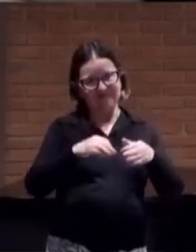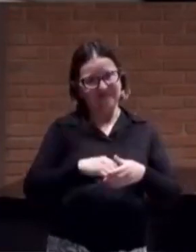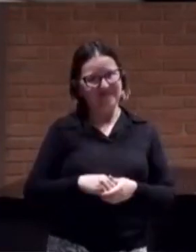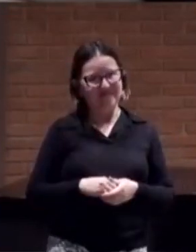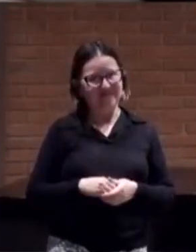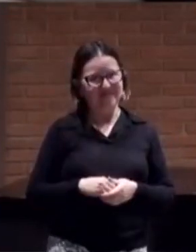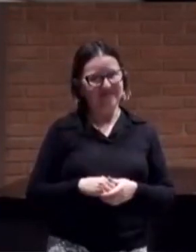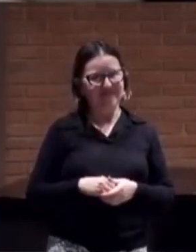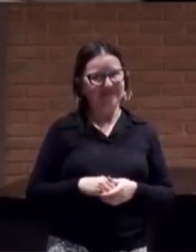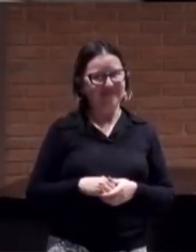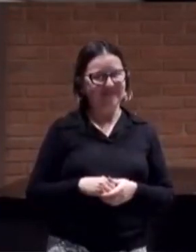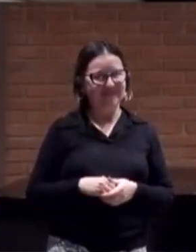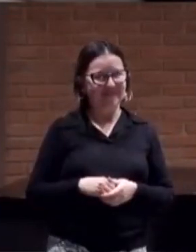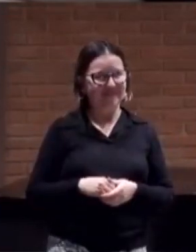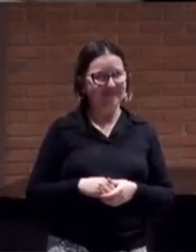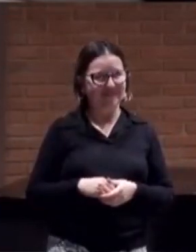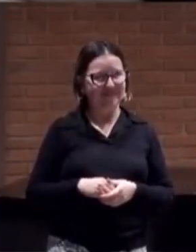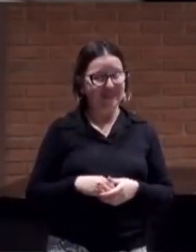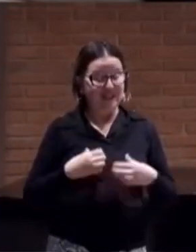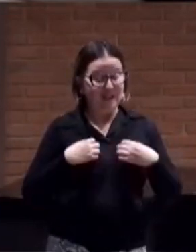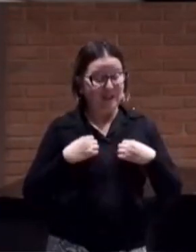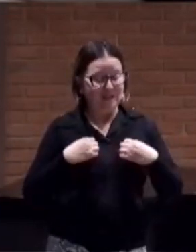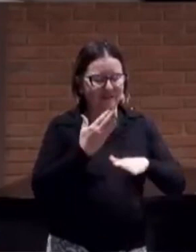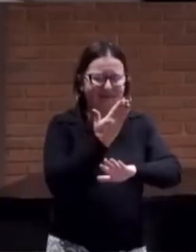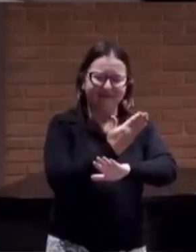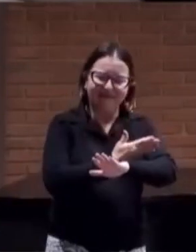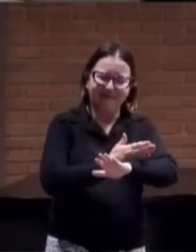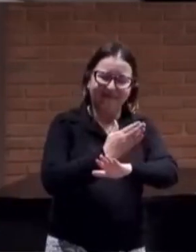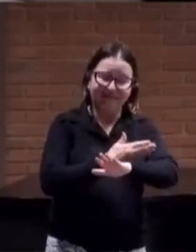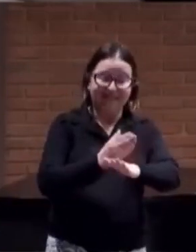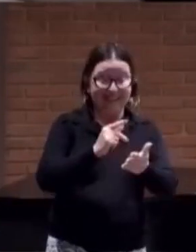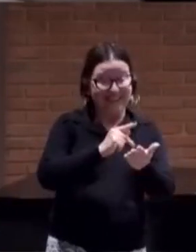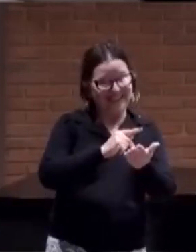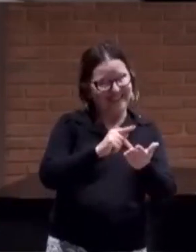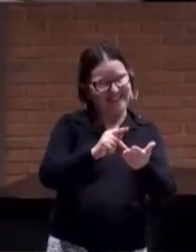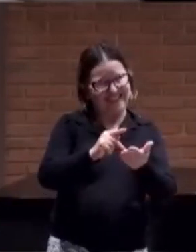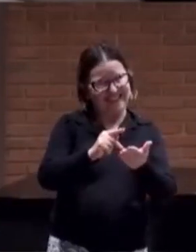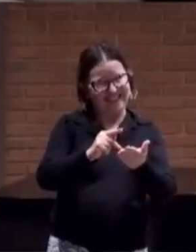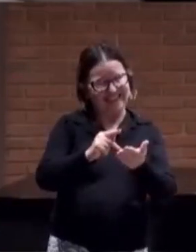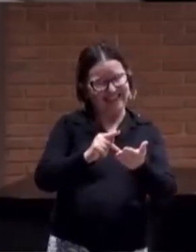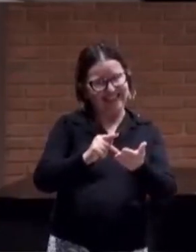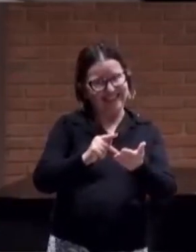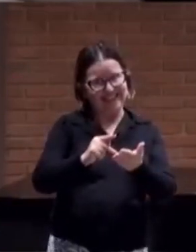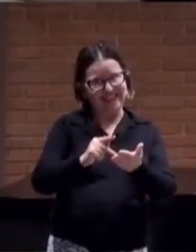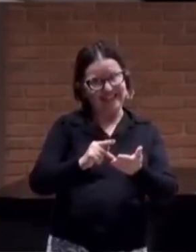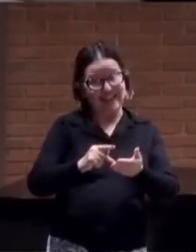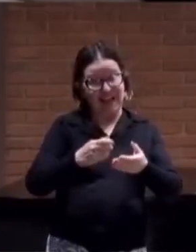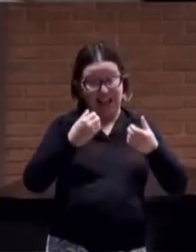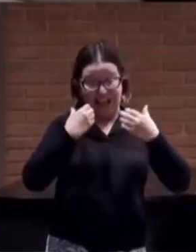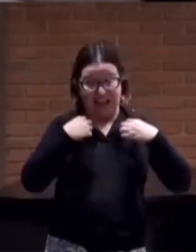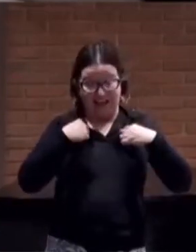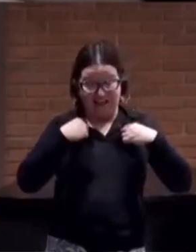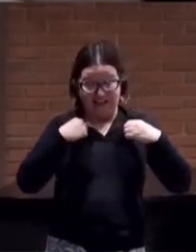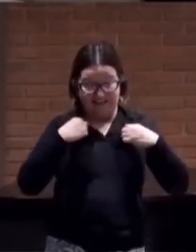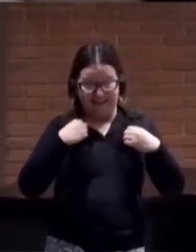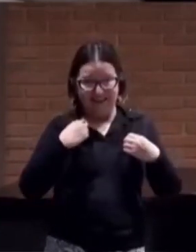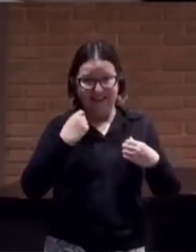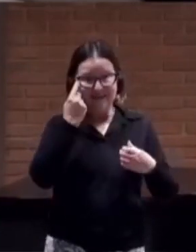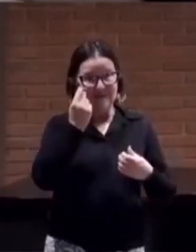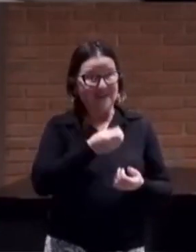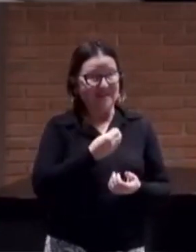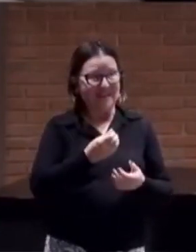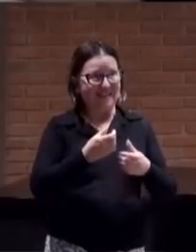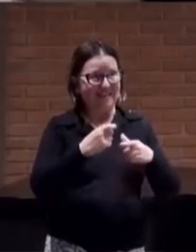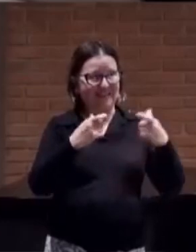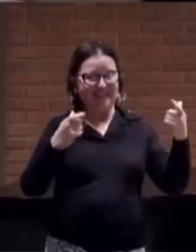Roupas alvas, tão limpas, tão puras. Ele veste para a vida maior.